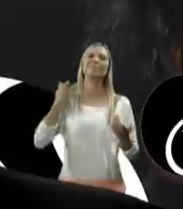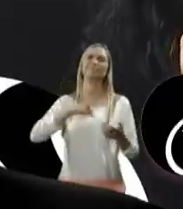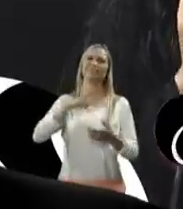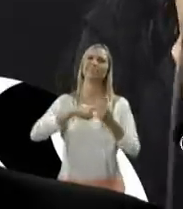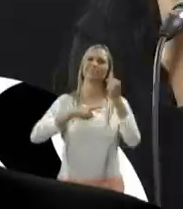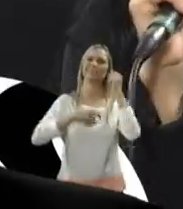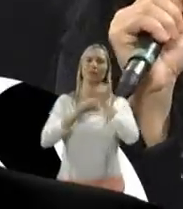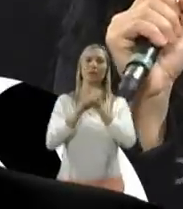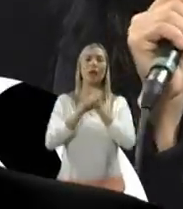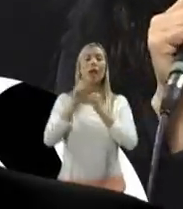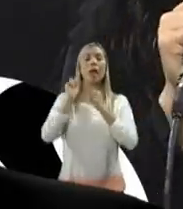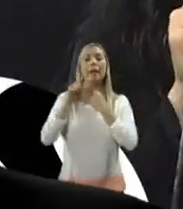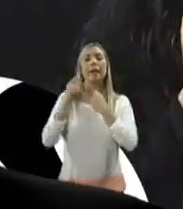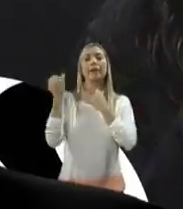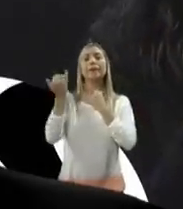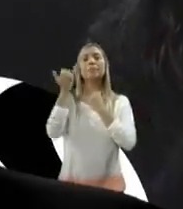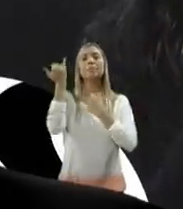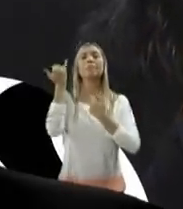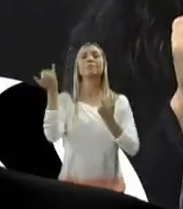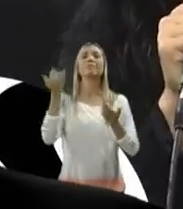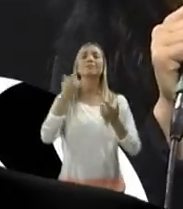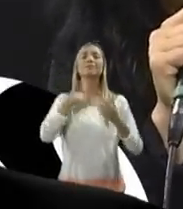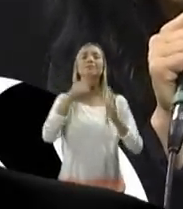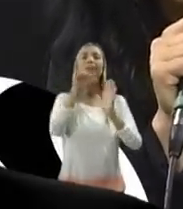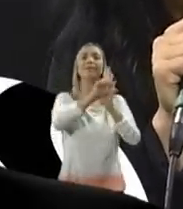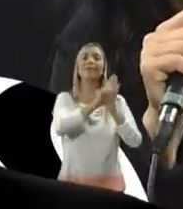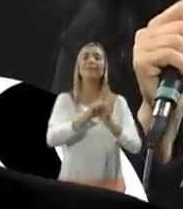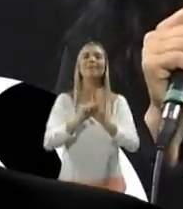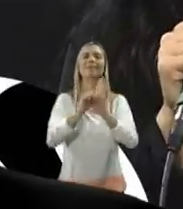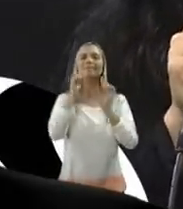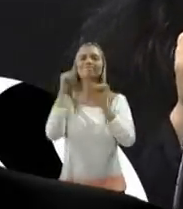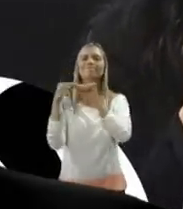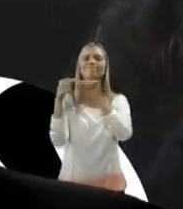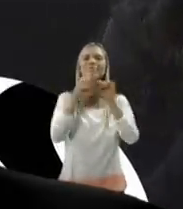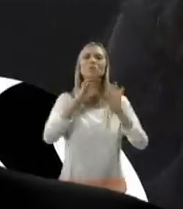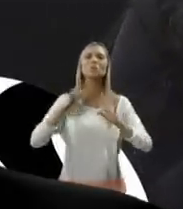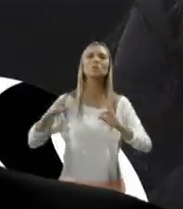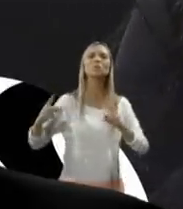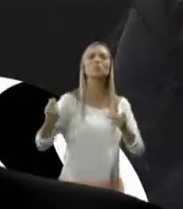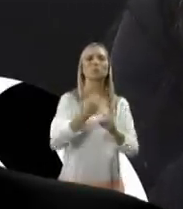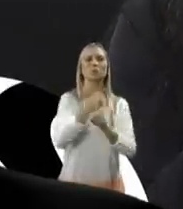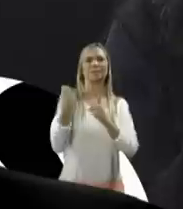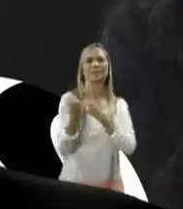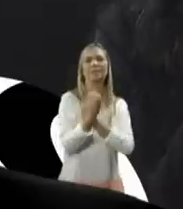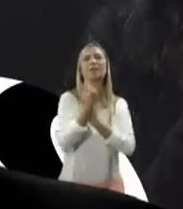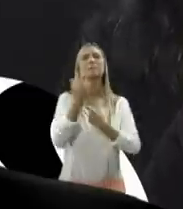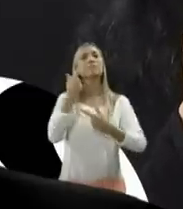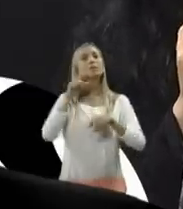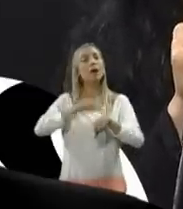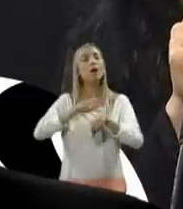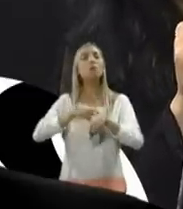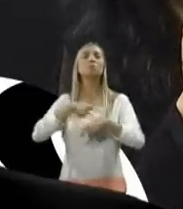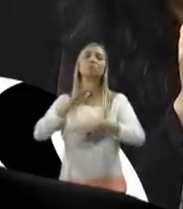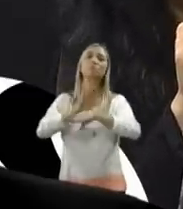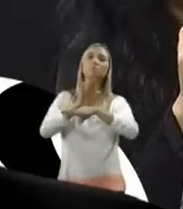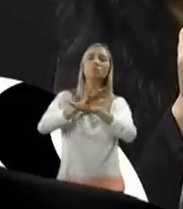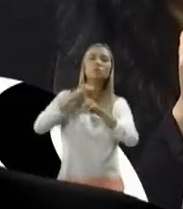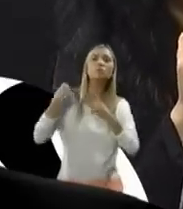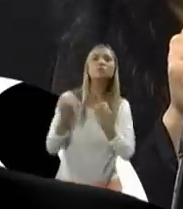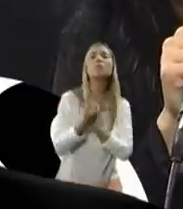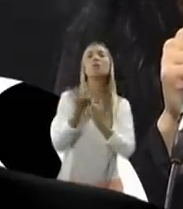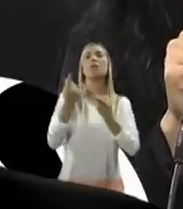tempo, é a intersetorialidade das políticas sociais. Na área da assistência social, nós temos